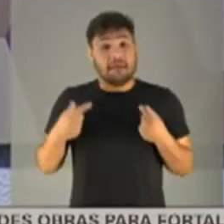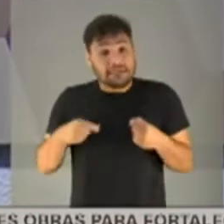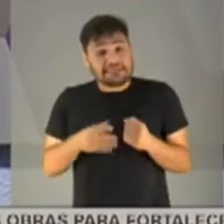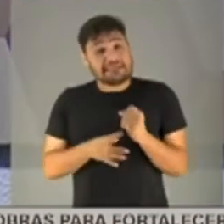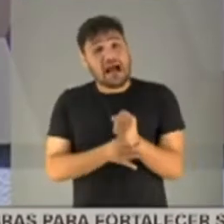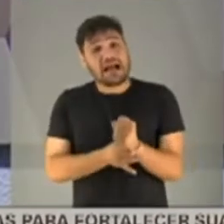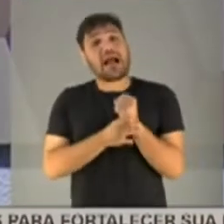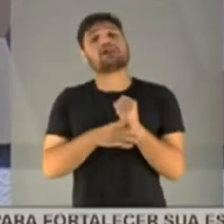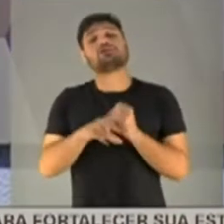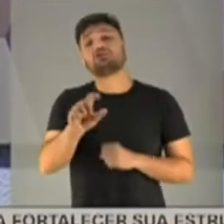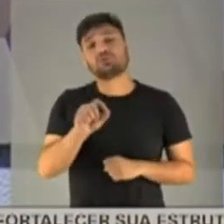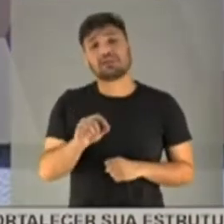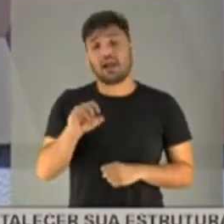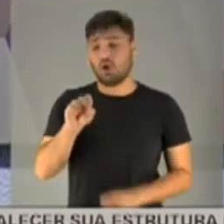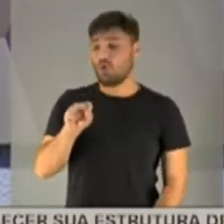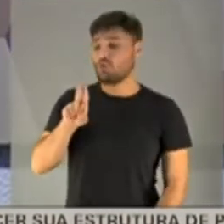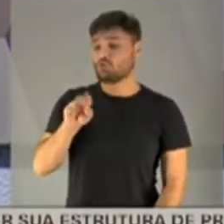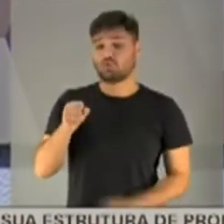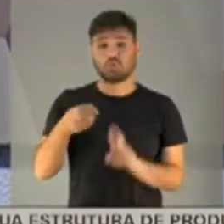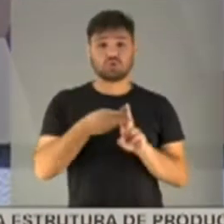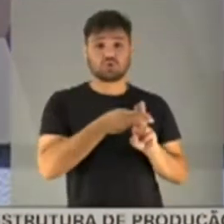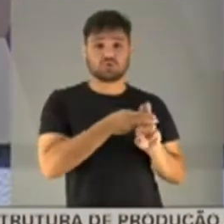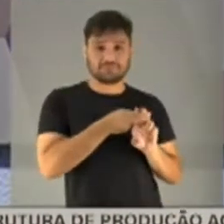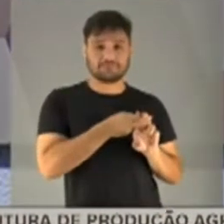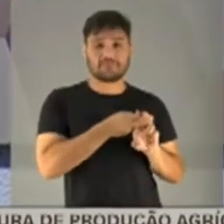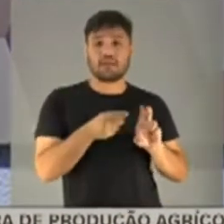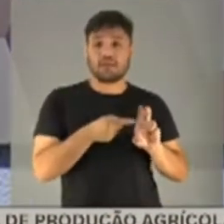garantir que o Sistema Único de Saúde